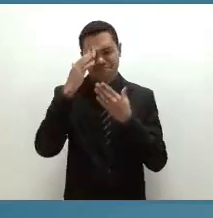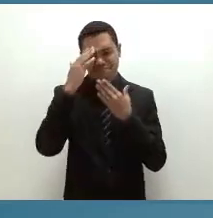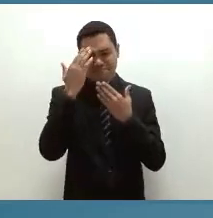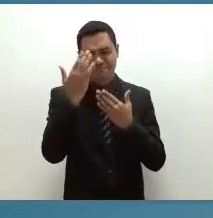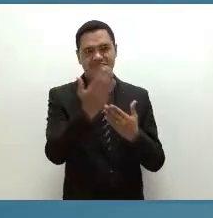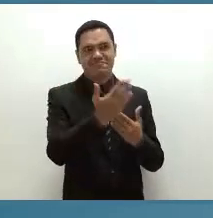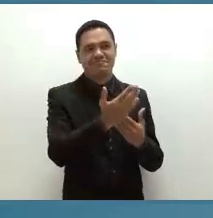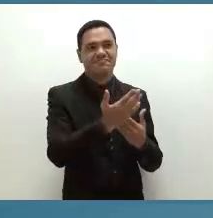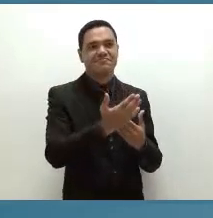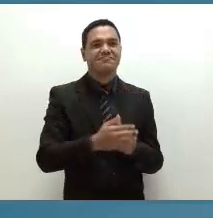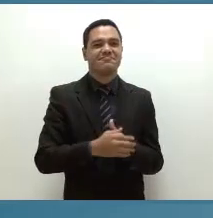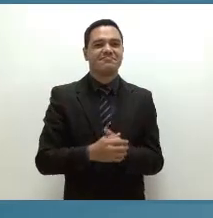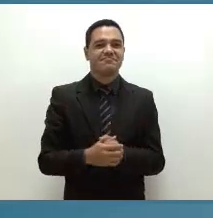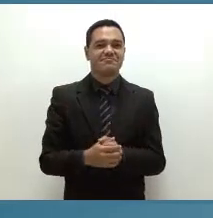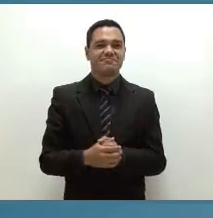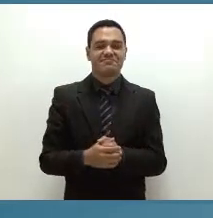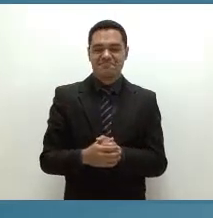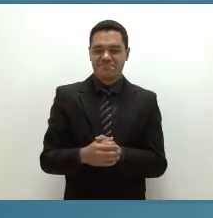Neto.